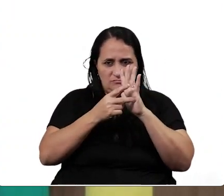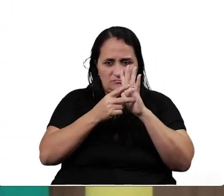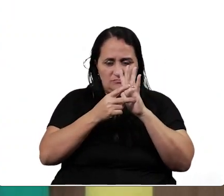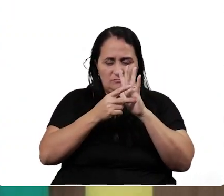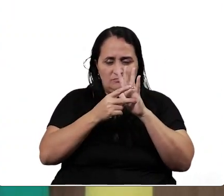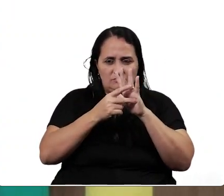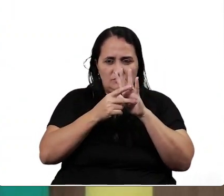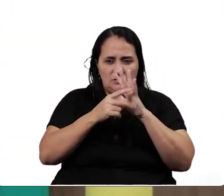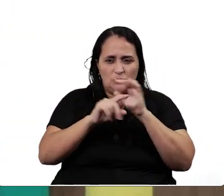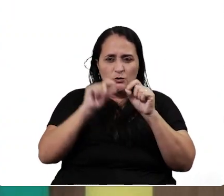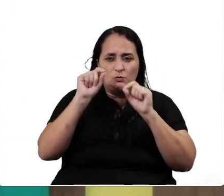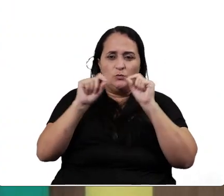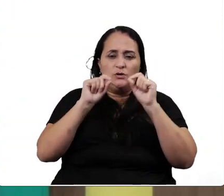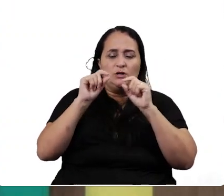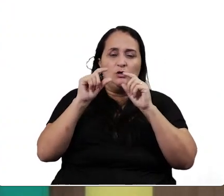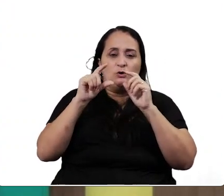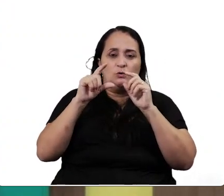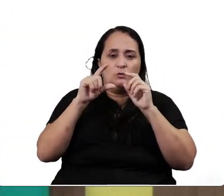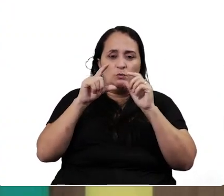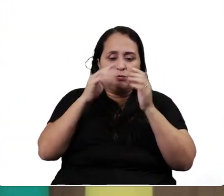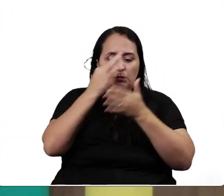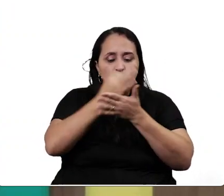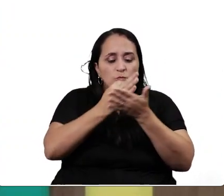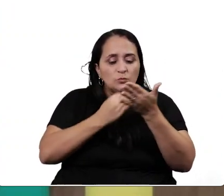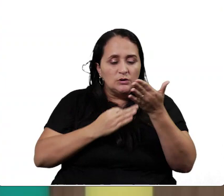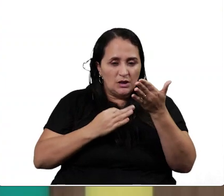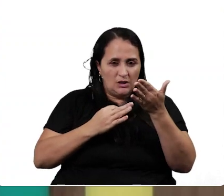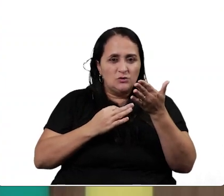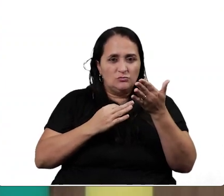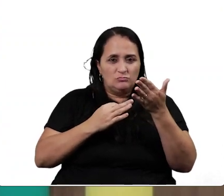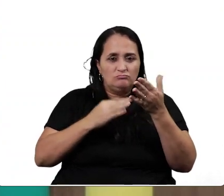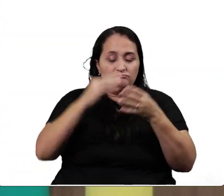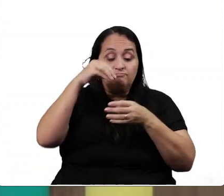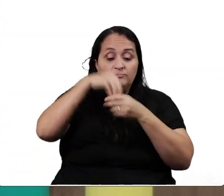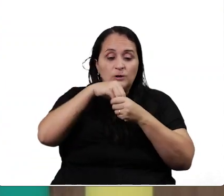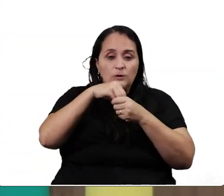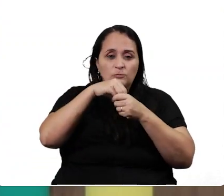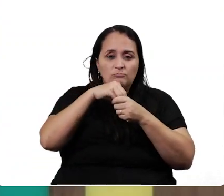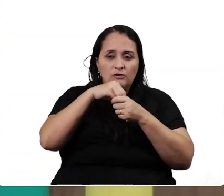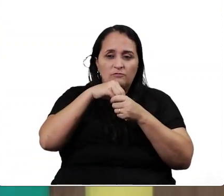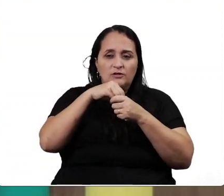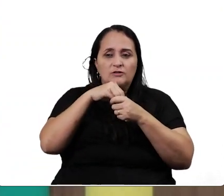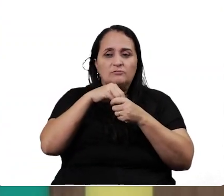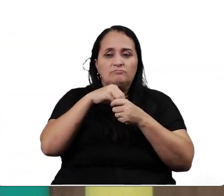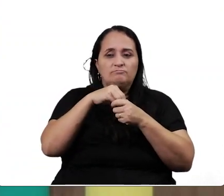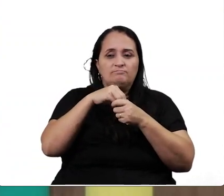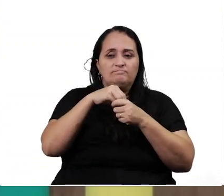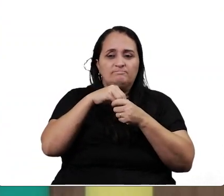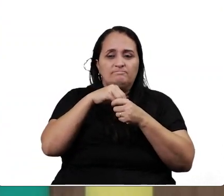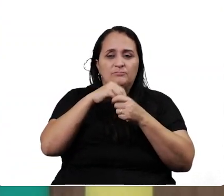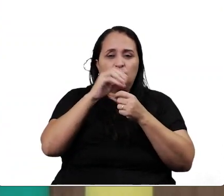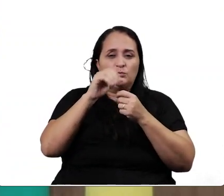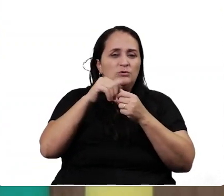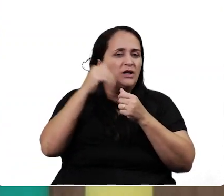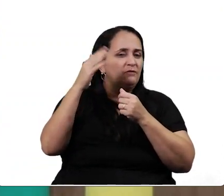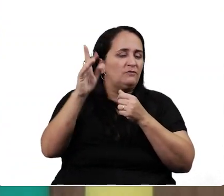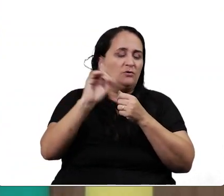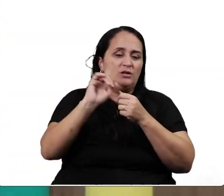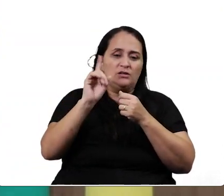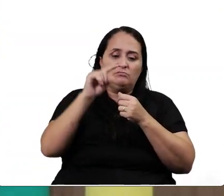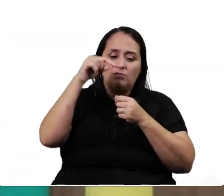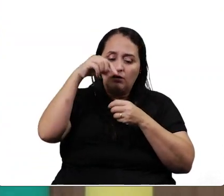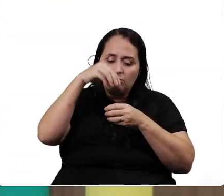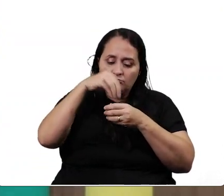No texto, como ele botou aqui dentro dessa frase, né? Então, queimar não está fora